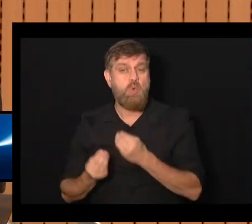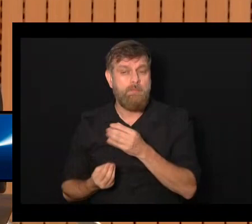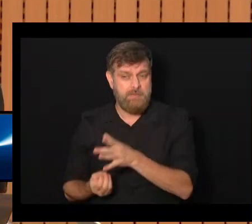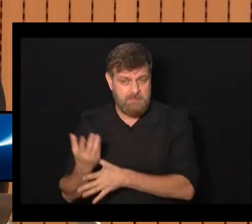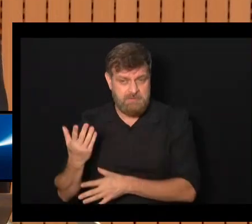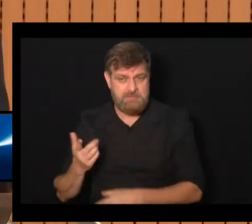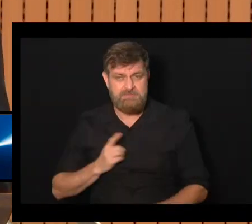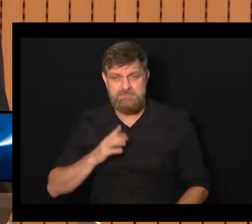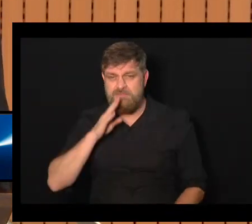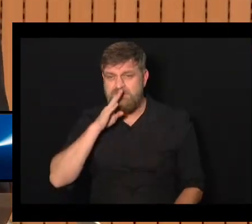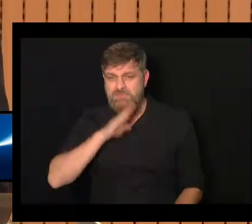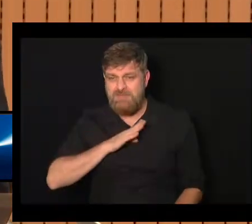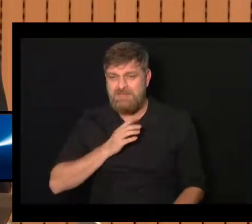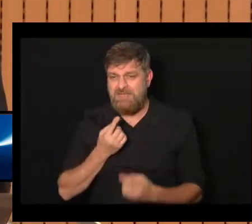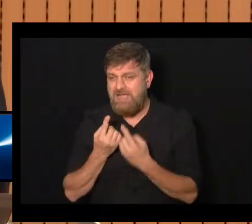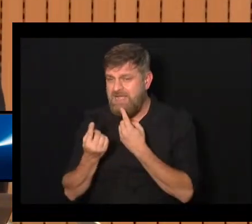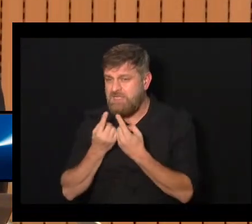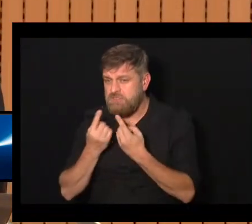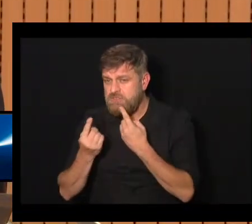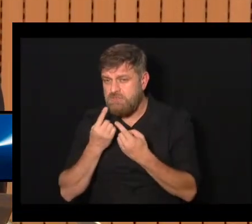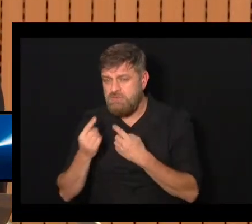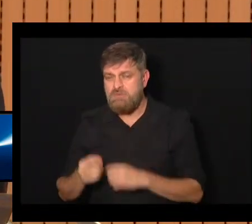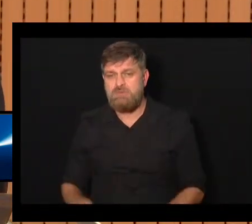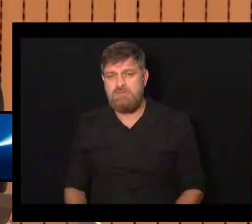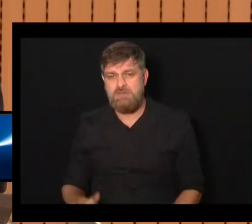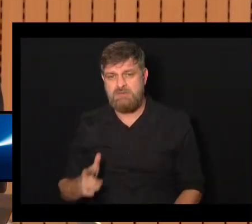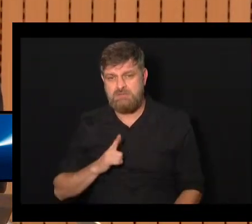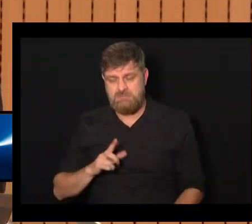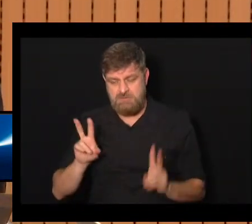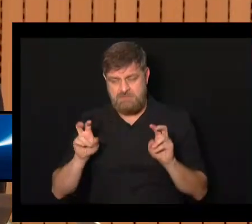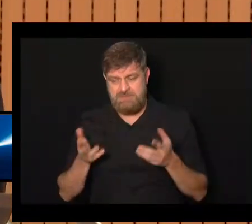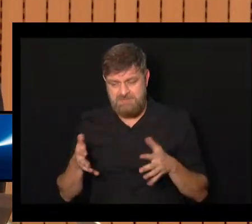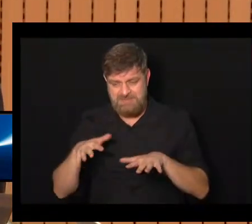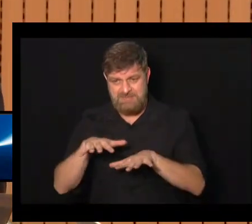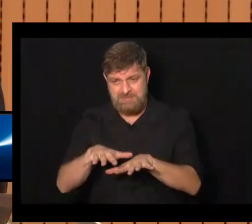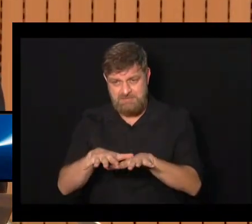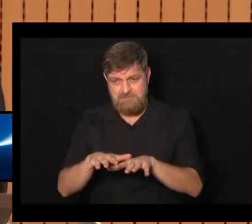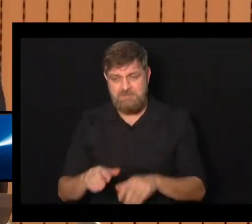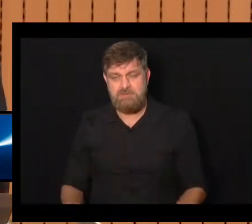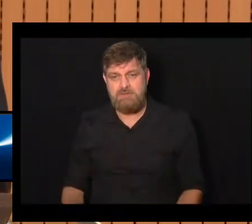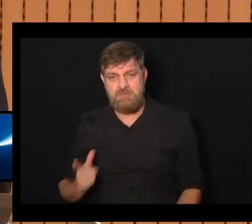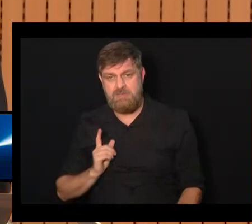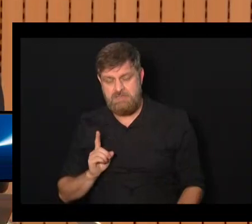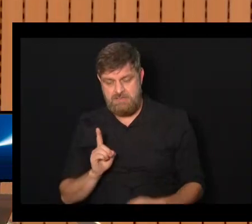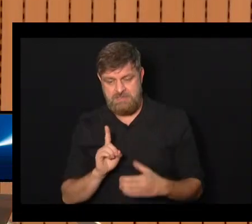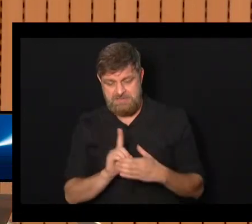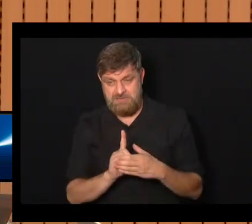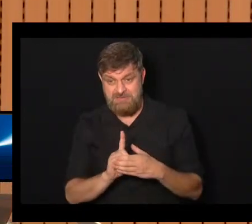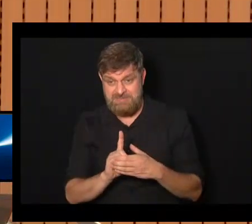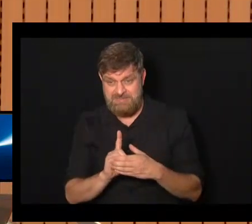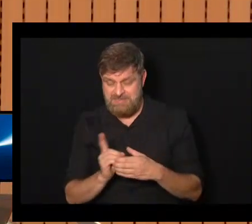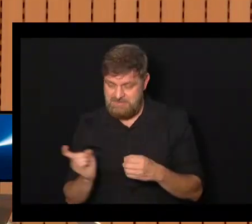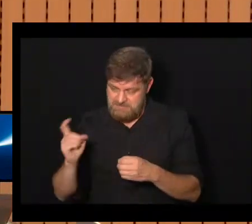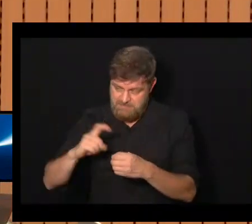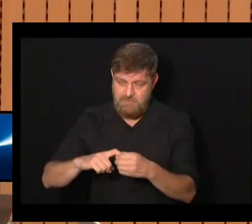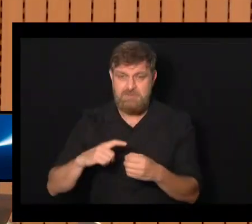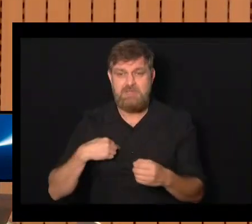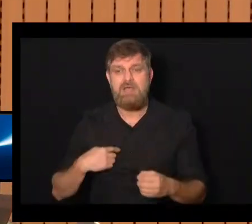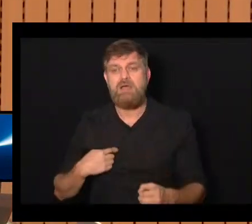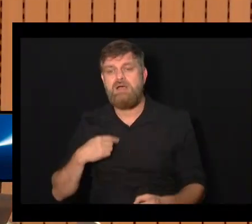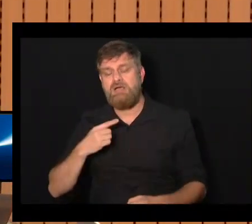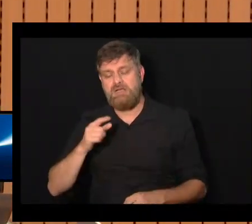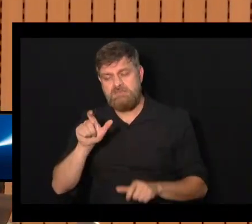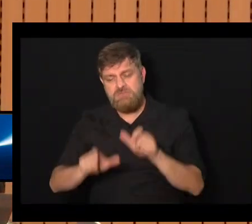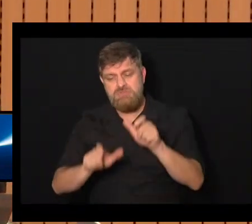Uma tarde para dialogar sobre inclusão e reabilitação das pessoas com deficiência.